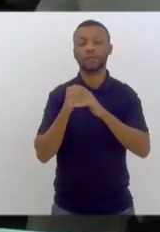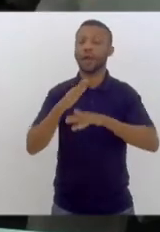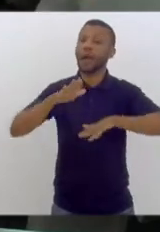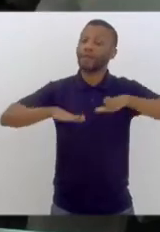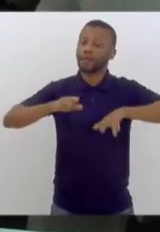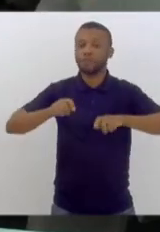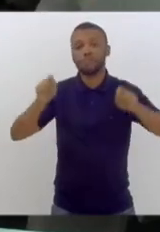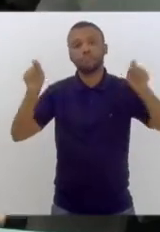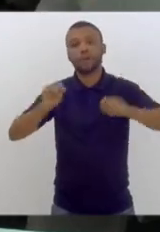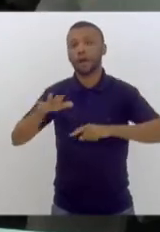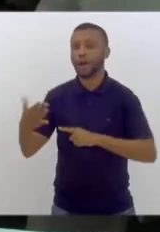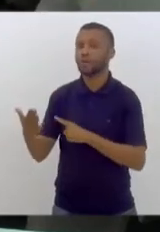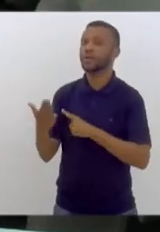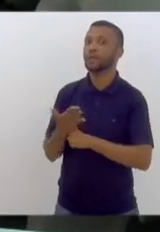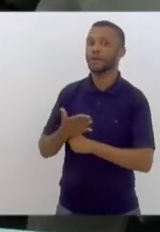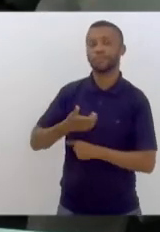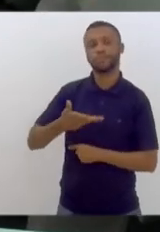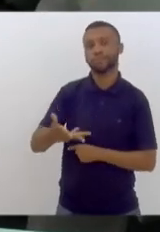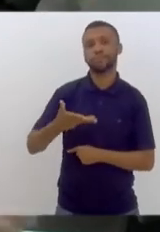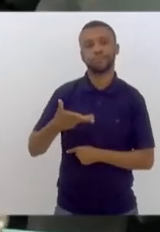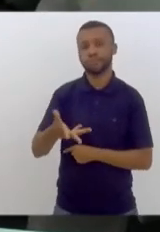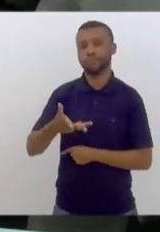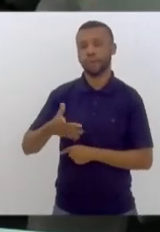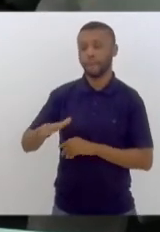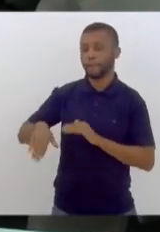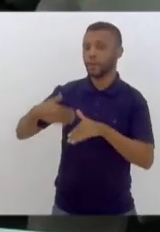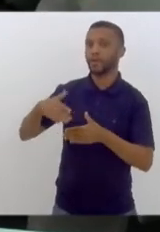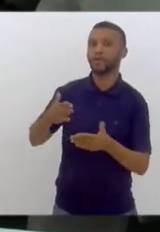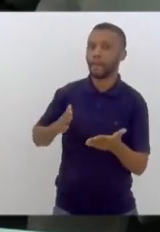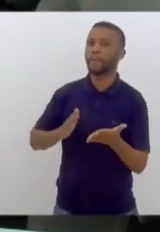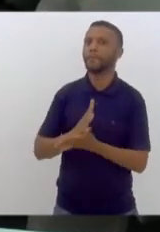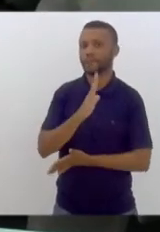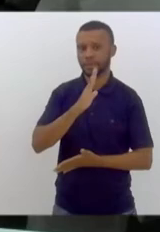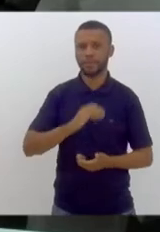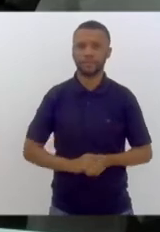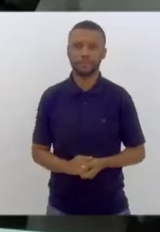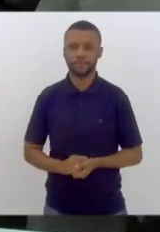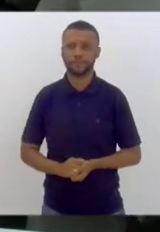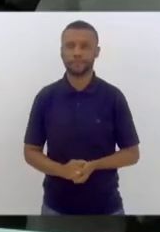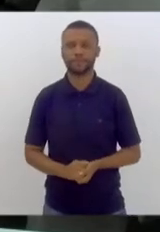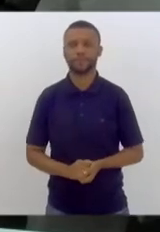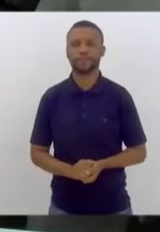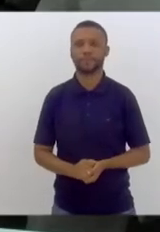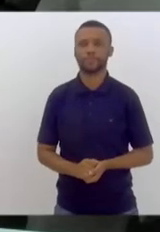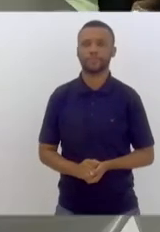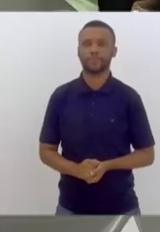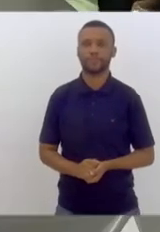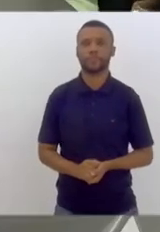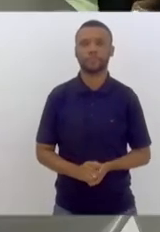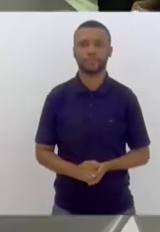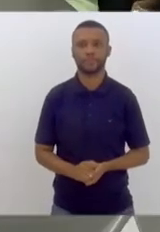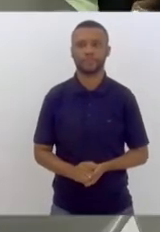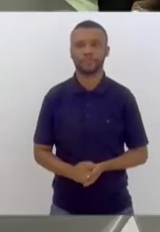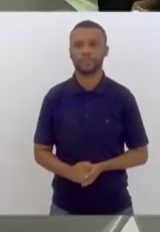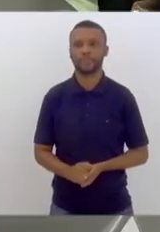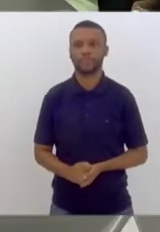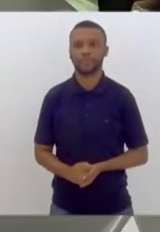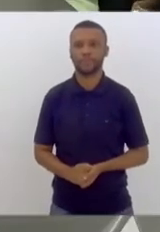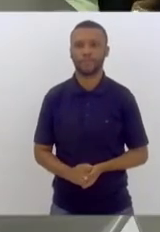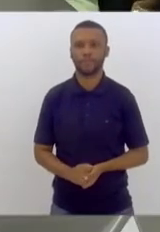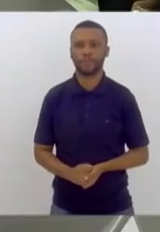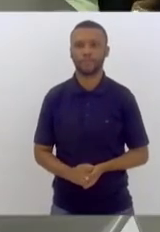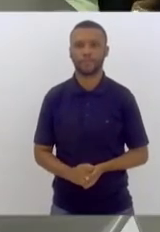ajudaria a acelerar o processo de aprovação. Tá? Então, essas são as minhas contribuições. Deputado Luiz Paulo.